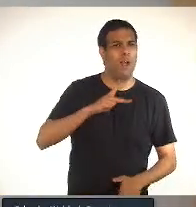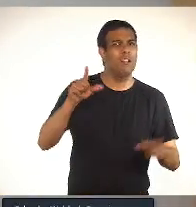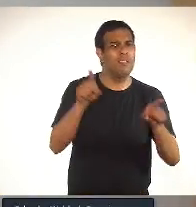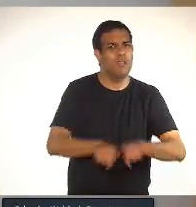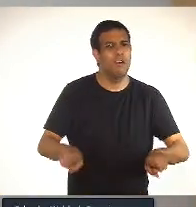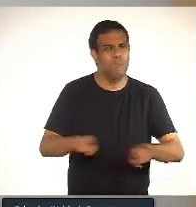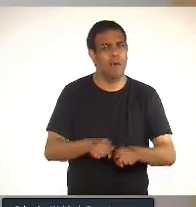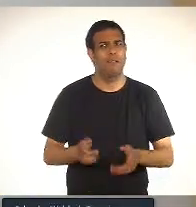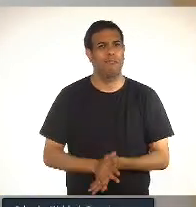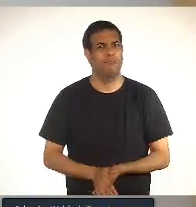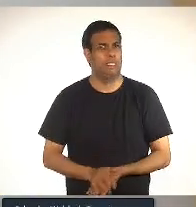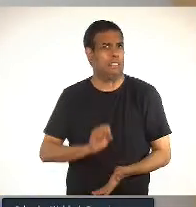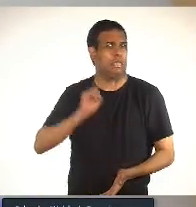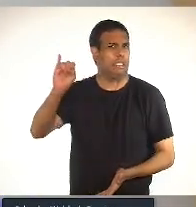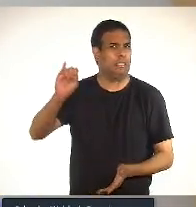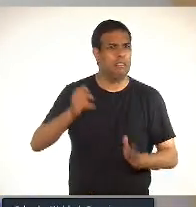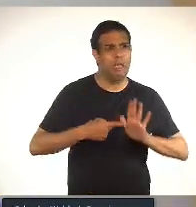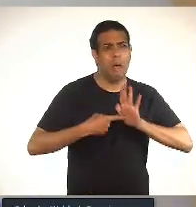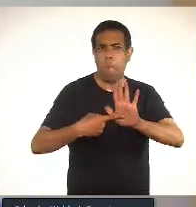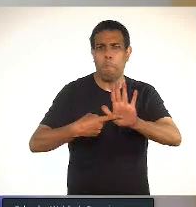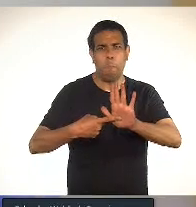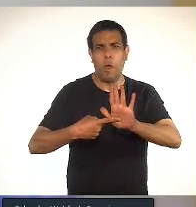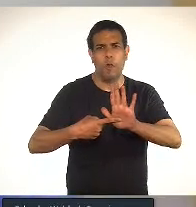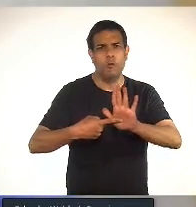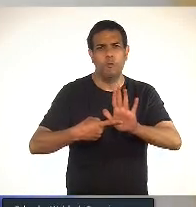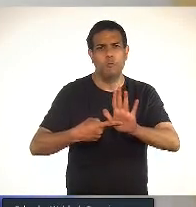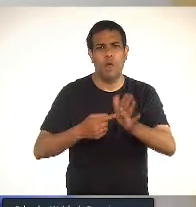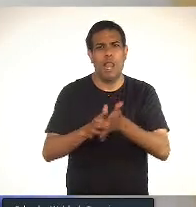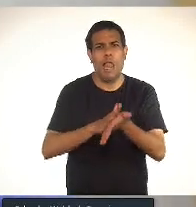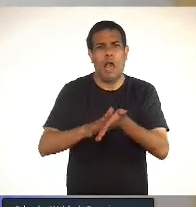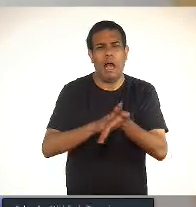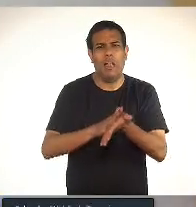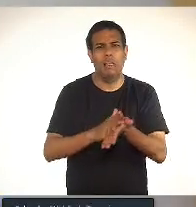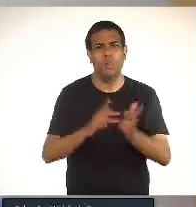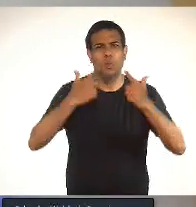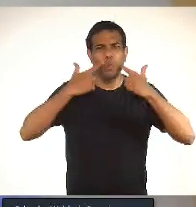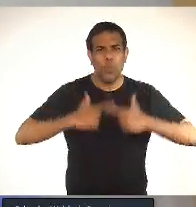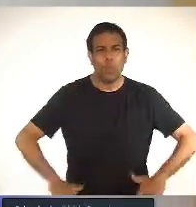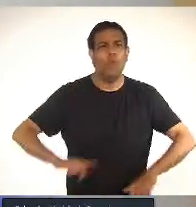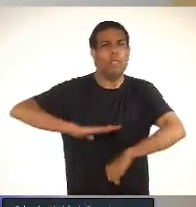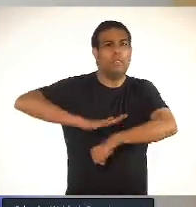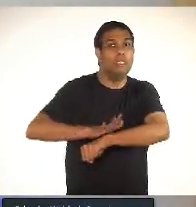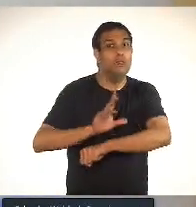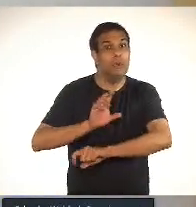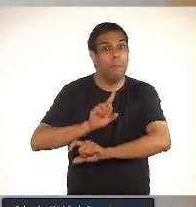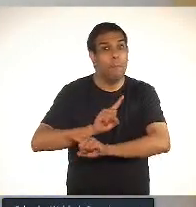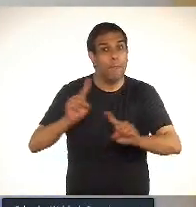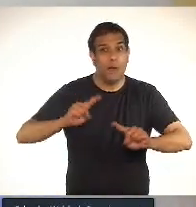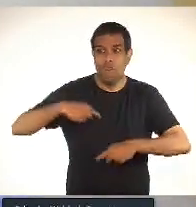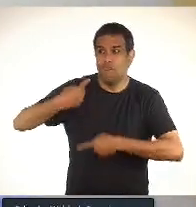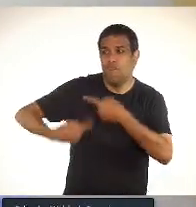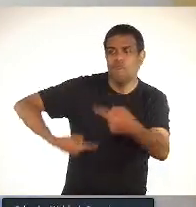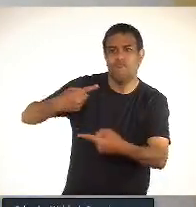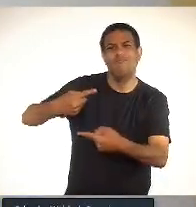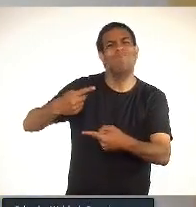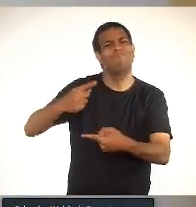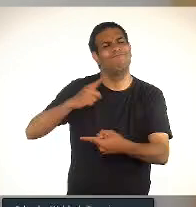que mesmo que assim não se manifestem, mas no cotidiano